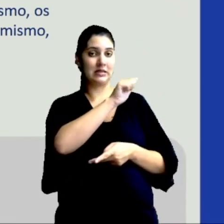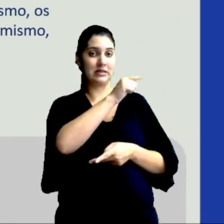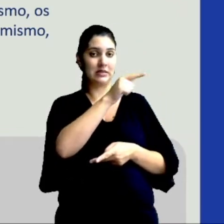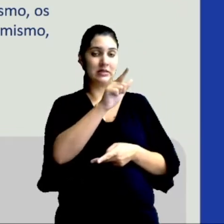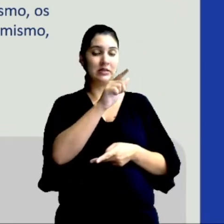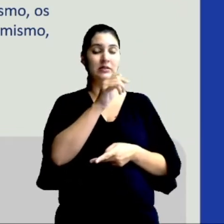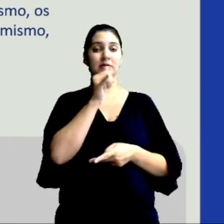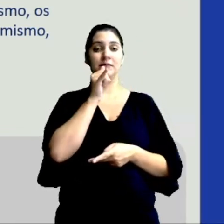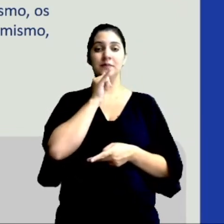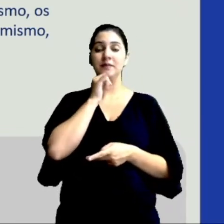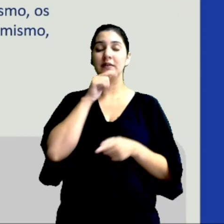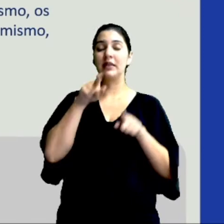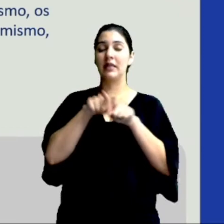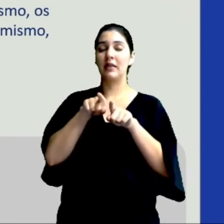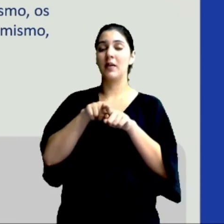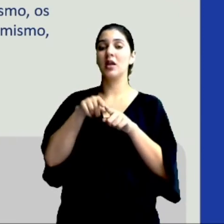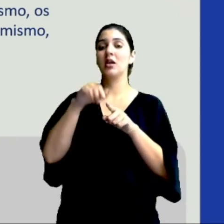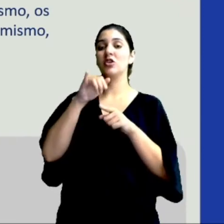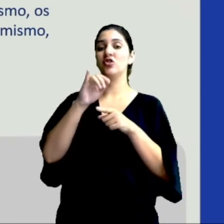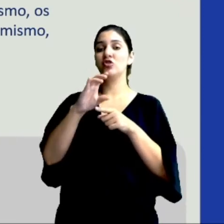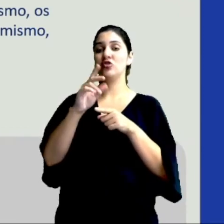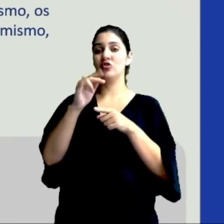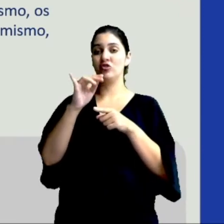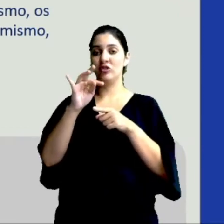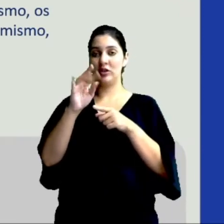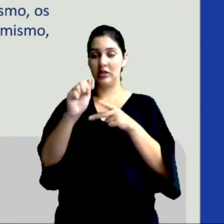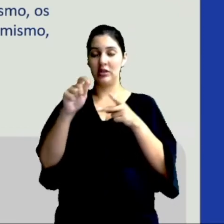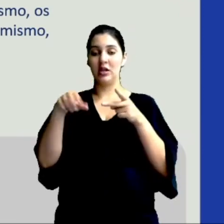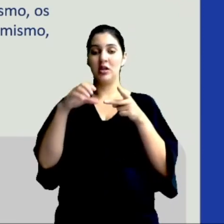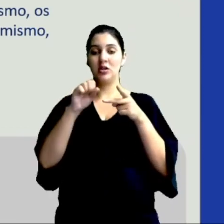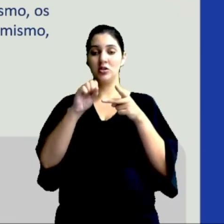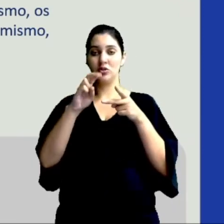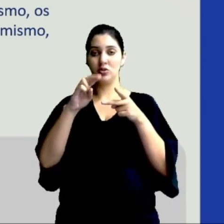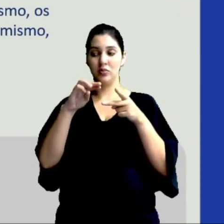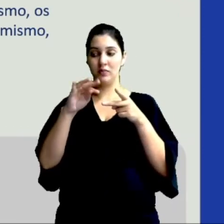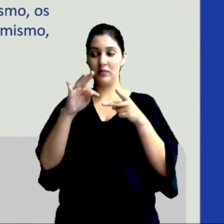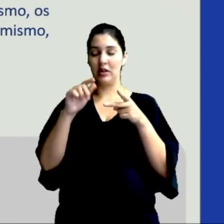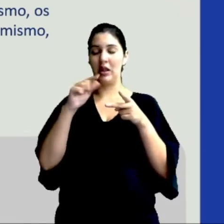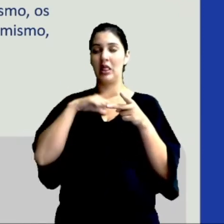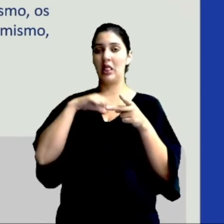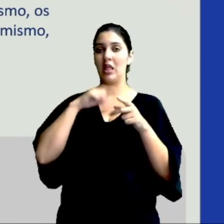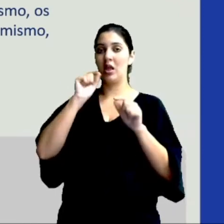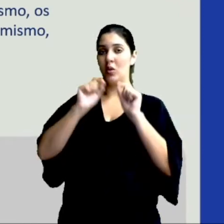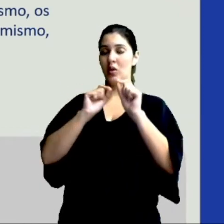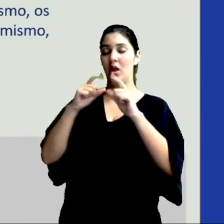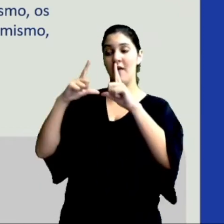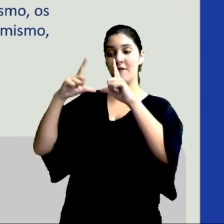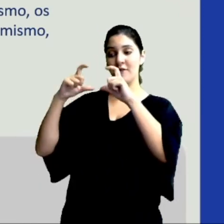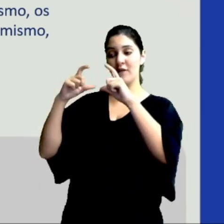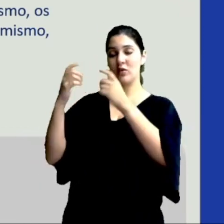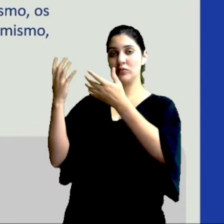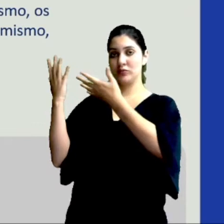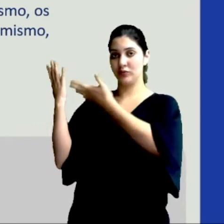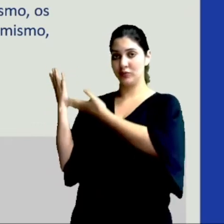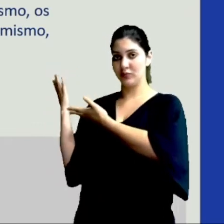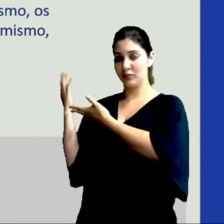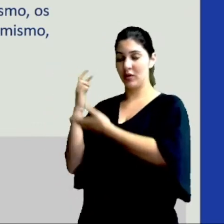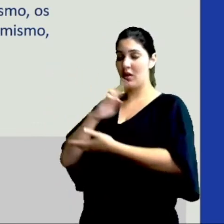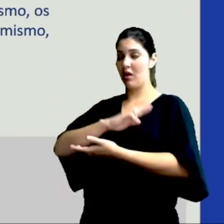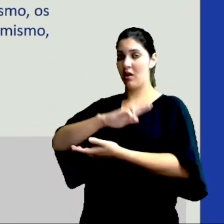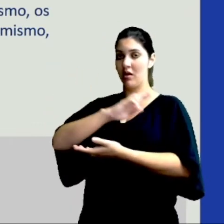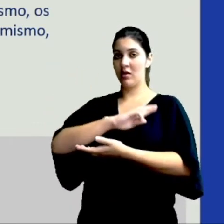seitas xiitas e sunitas, né? Então, aqui a gente tem uma foto, né, de uma sinagoga, né, lá